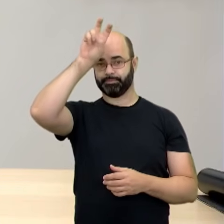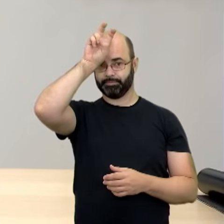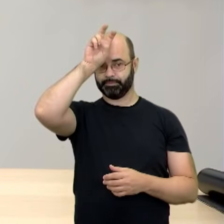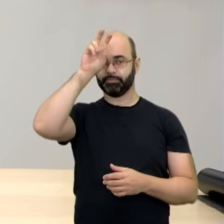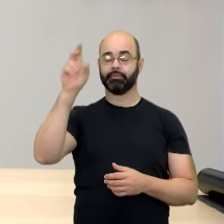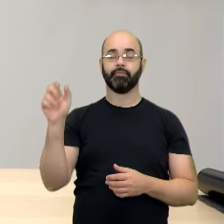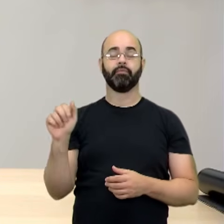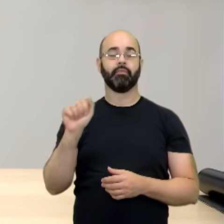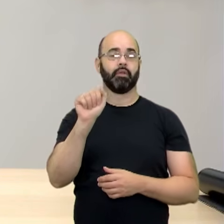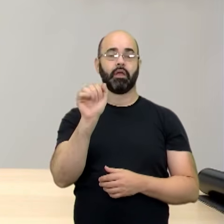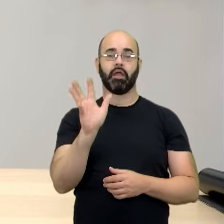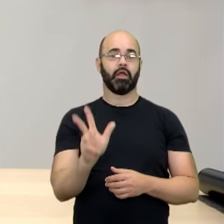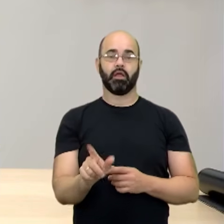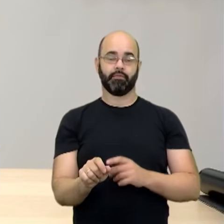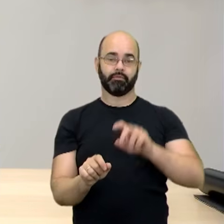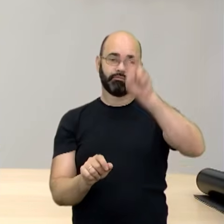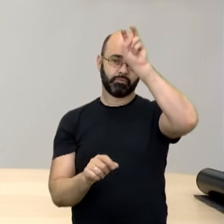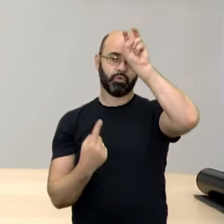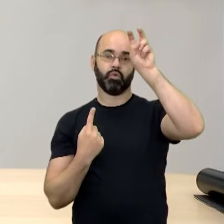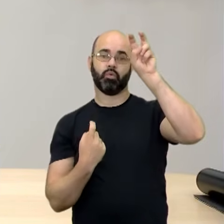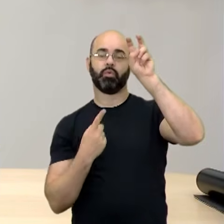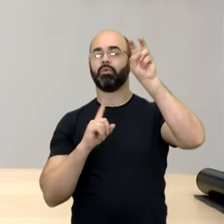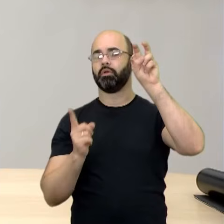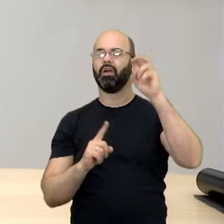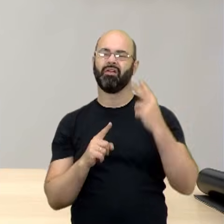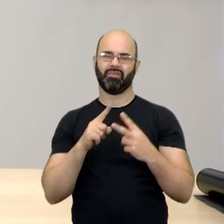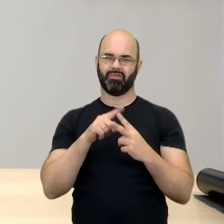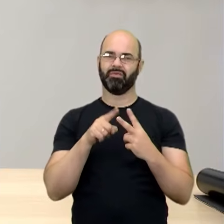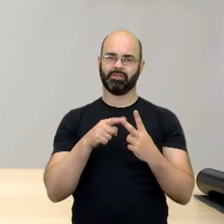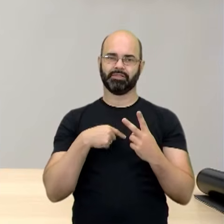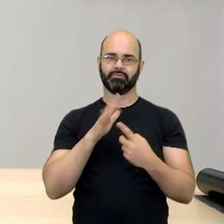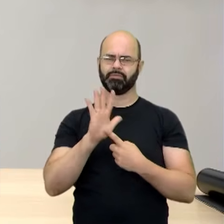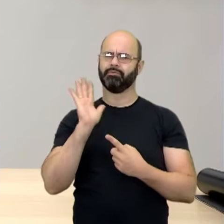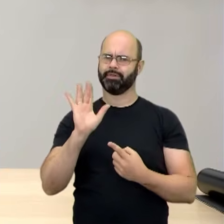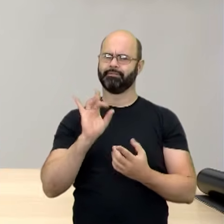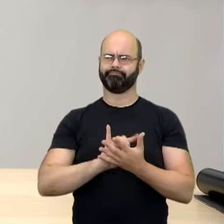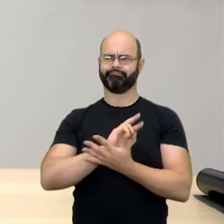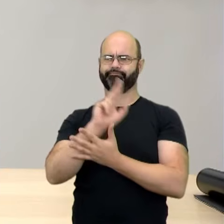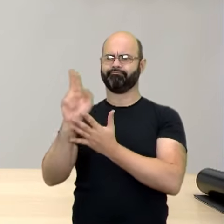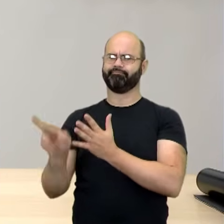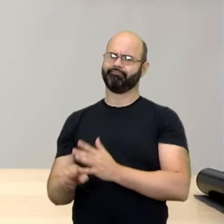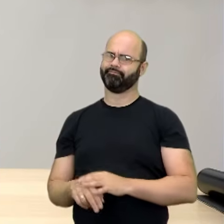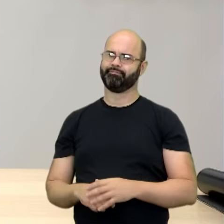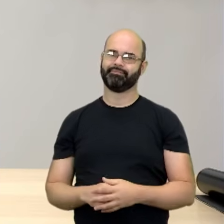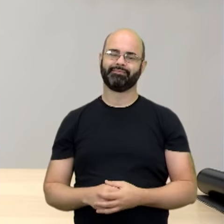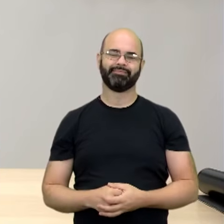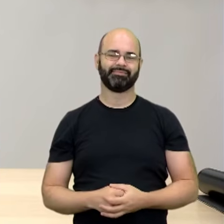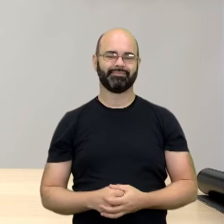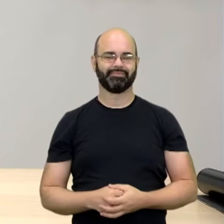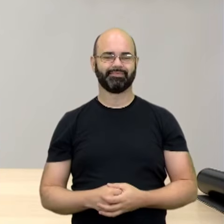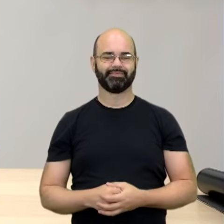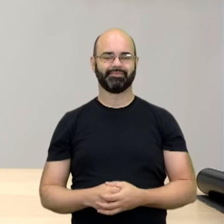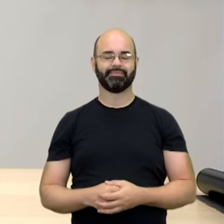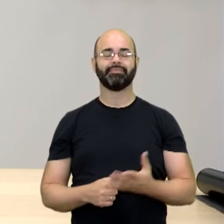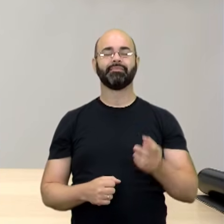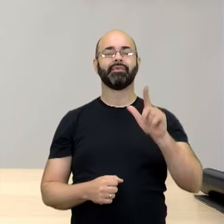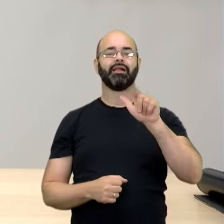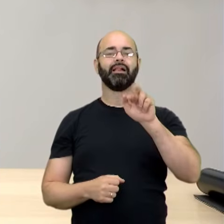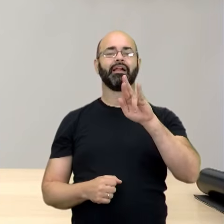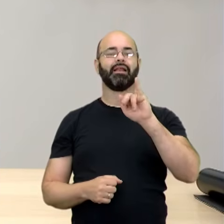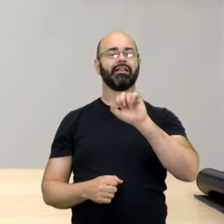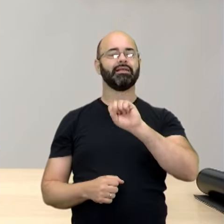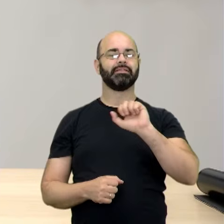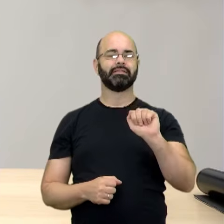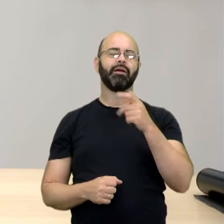Antiguidade da África não existe só o Egito. Eu falei de dois, mas tem vários, está bem? E eu vou pedir para a aluna Larissa falar um pouquinho e